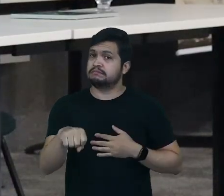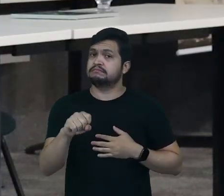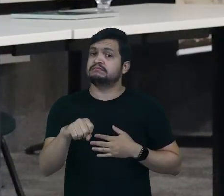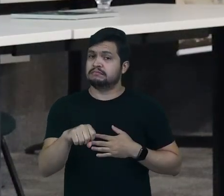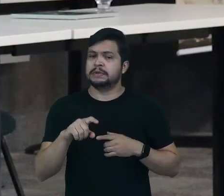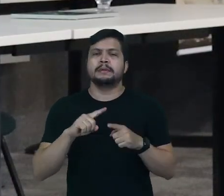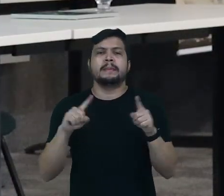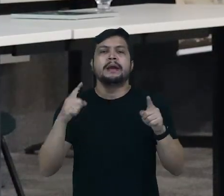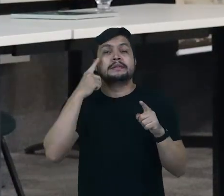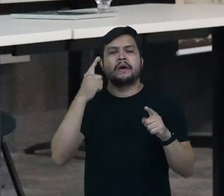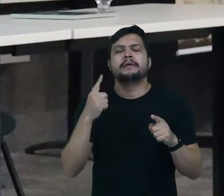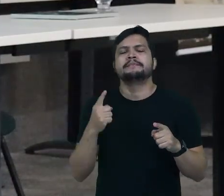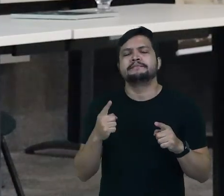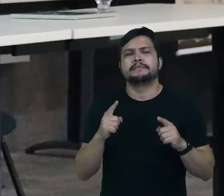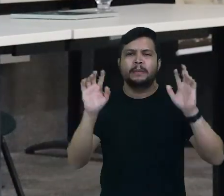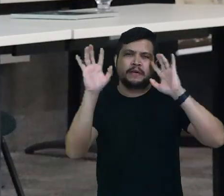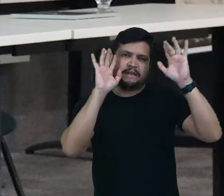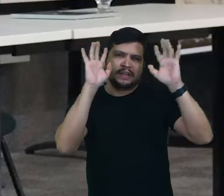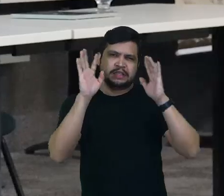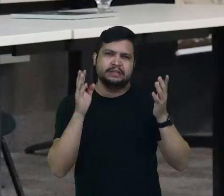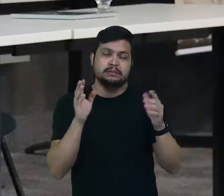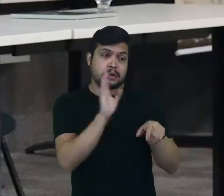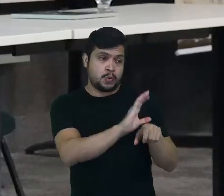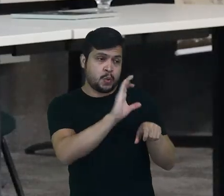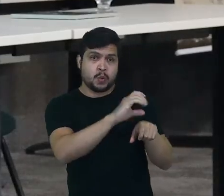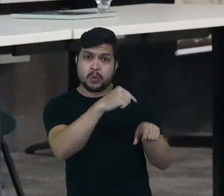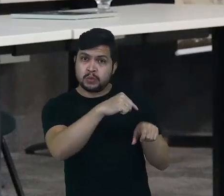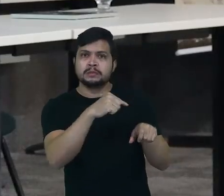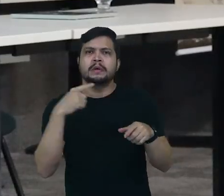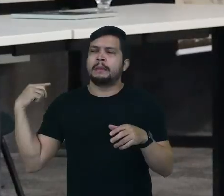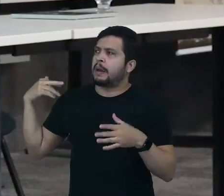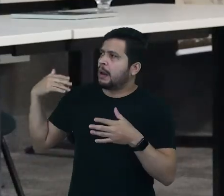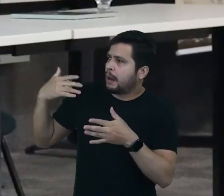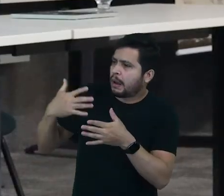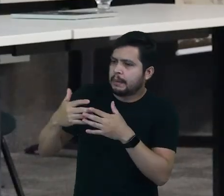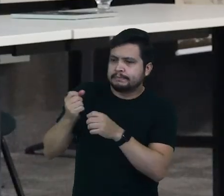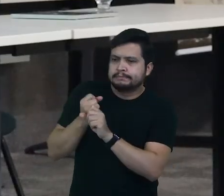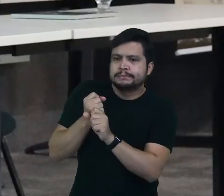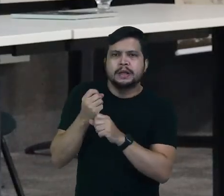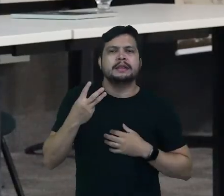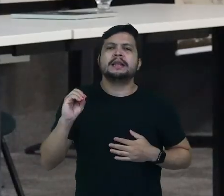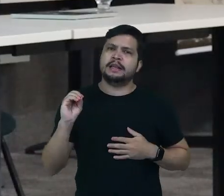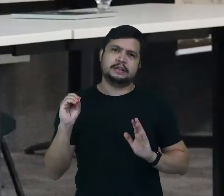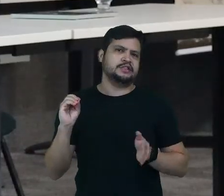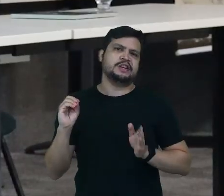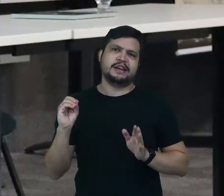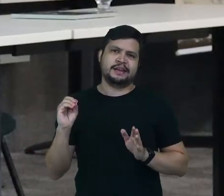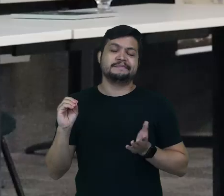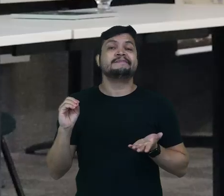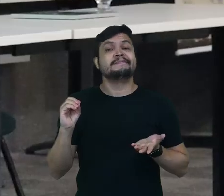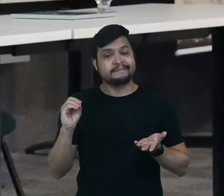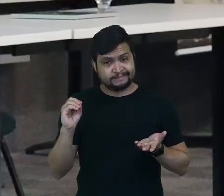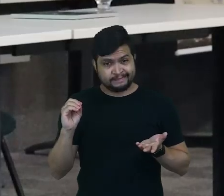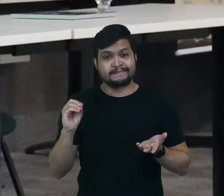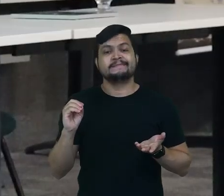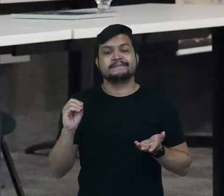E agora, olha o tanto de coisa, de oportunidade, de tudo, sensoriamento remoto, drone, não sei o quê. A gente